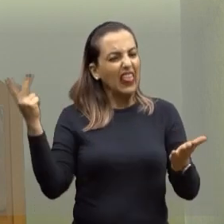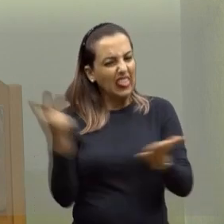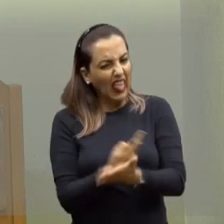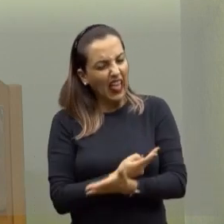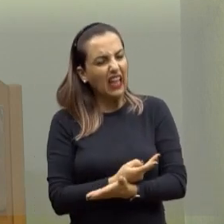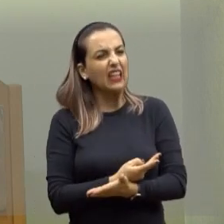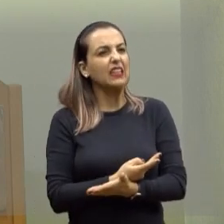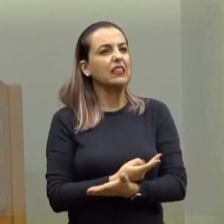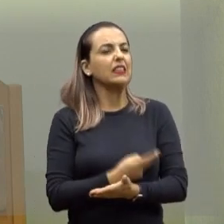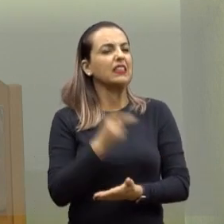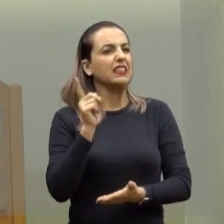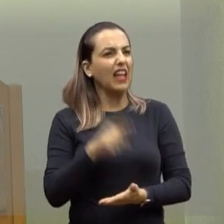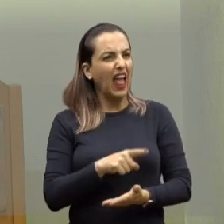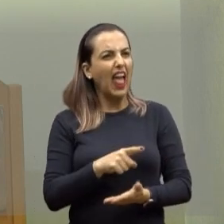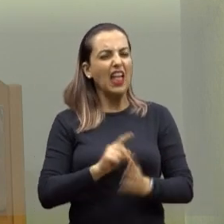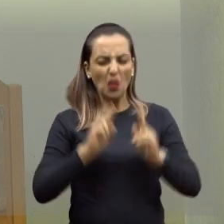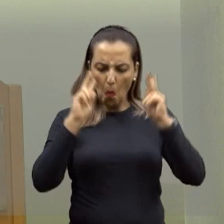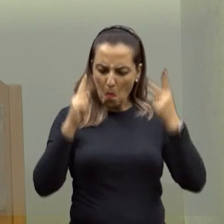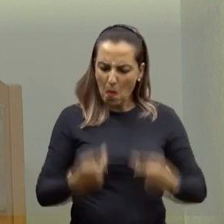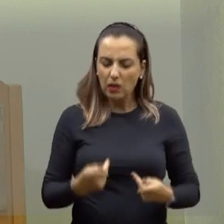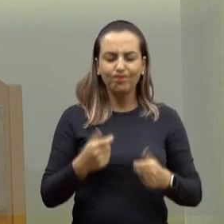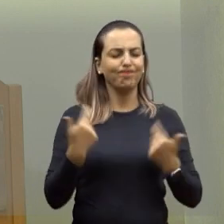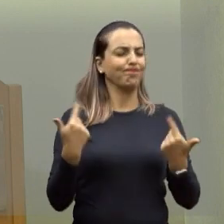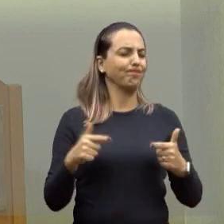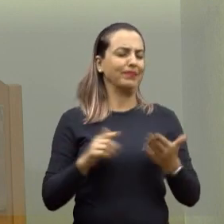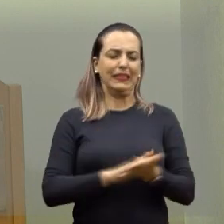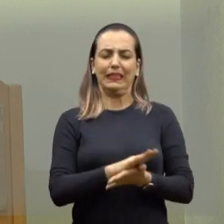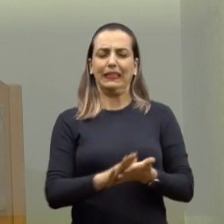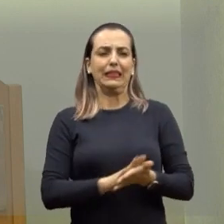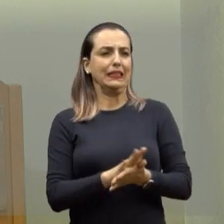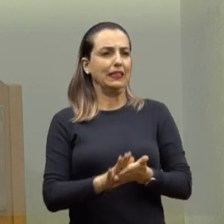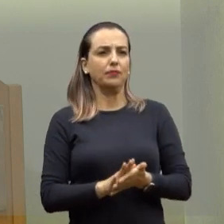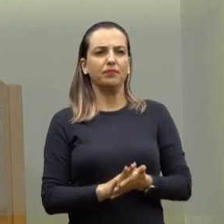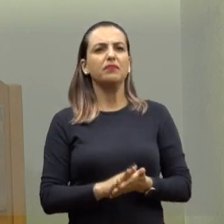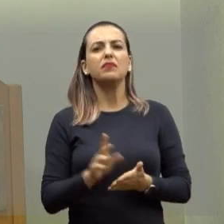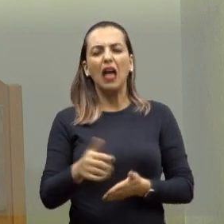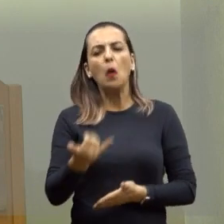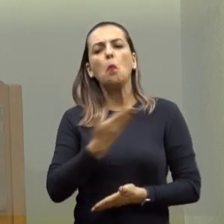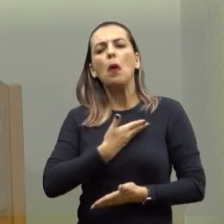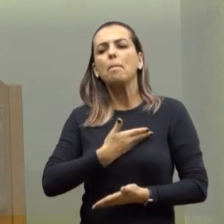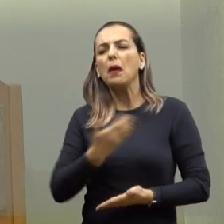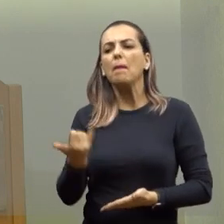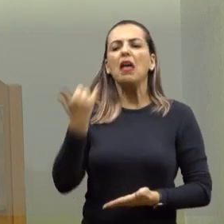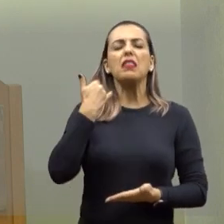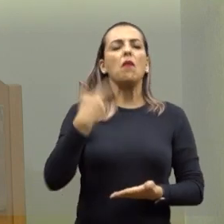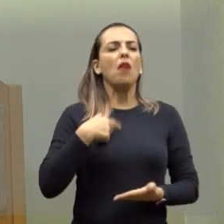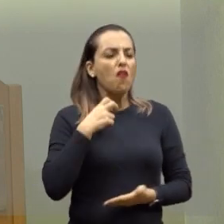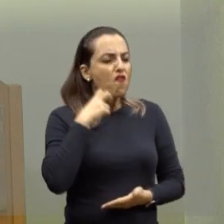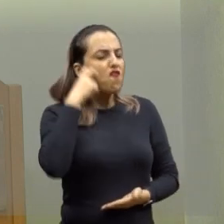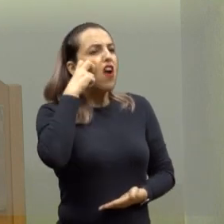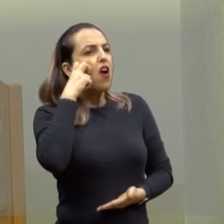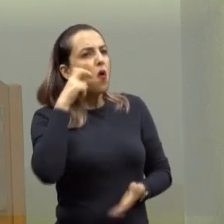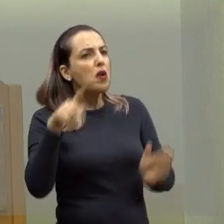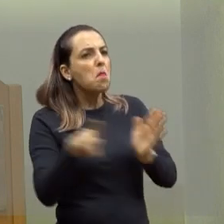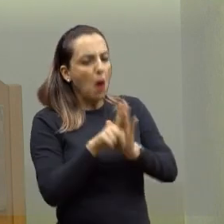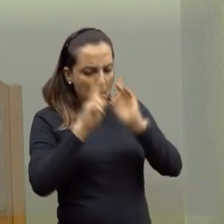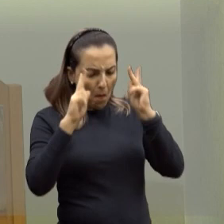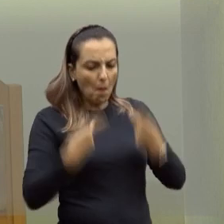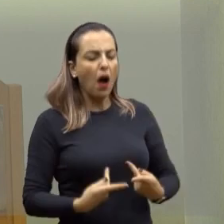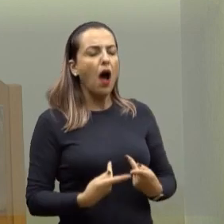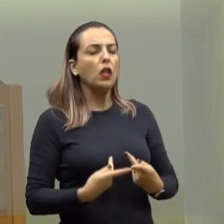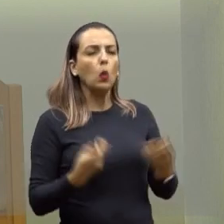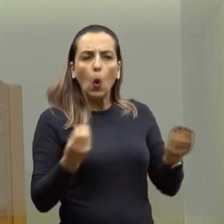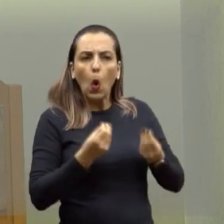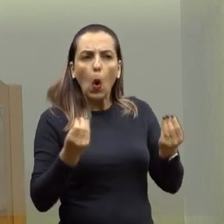bandidagem não isso é coisa né eu tenho eu tenho o Gerson amigo meu que ligaram eles que estão com vergonha de falar que são humanos né